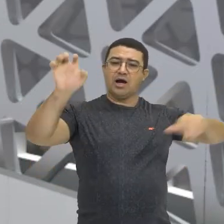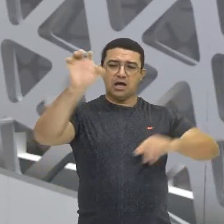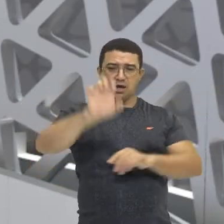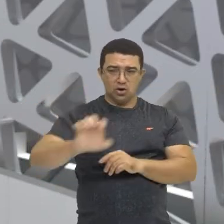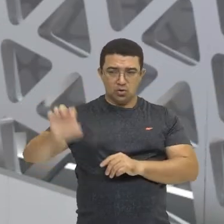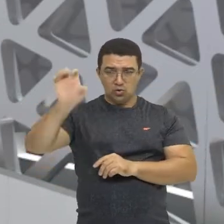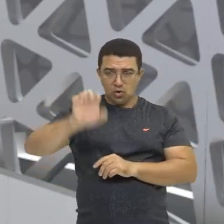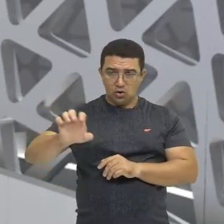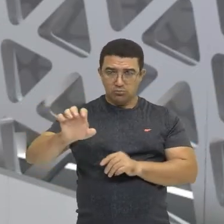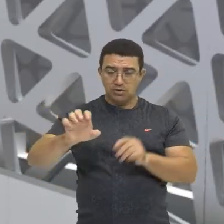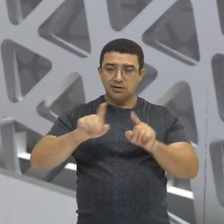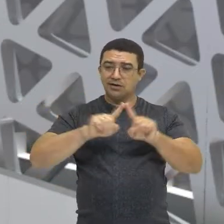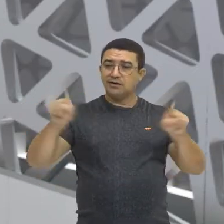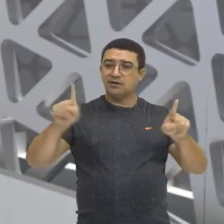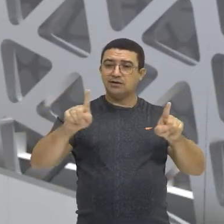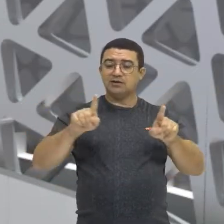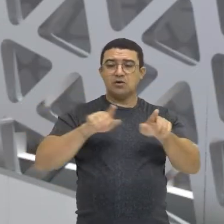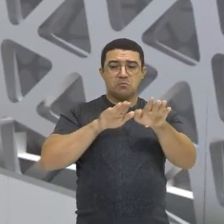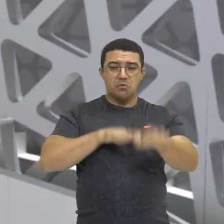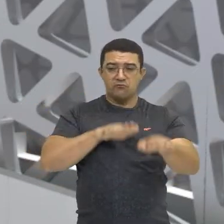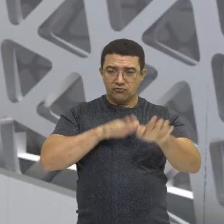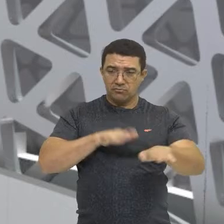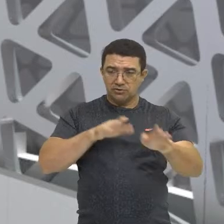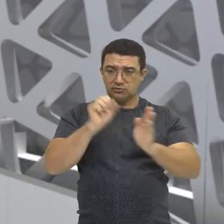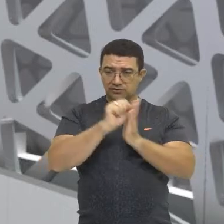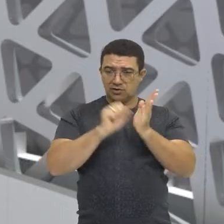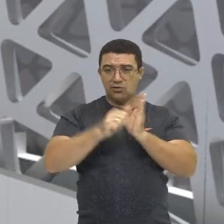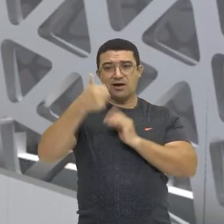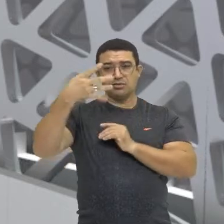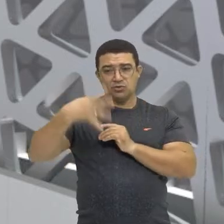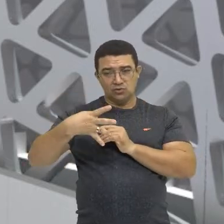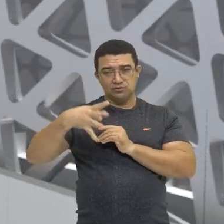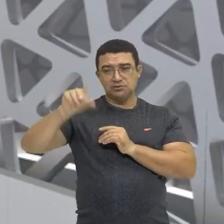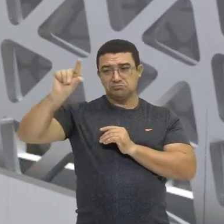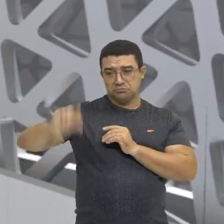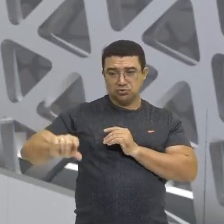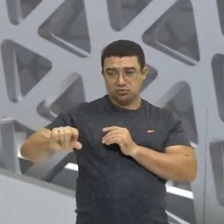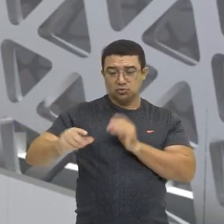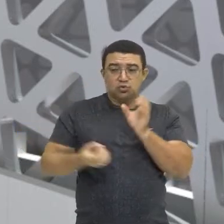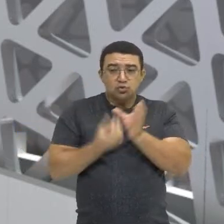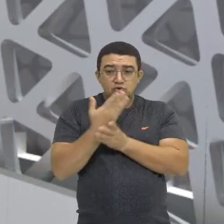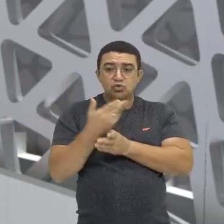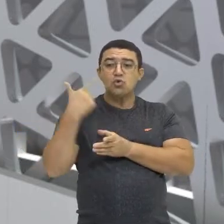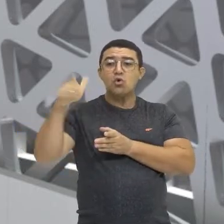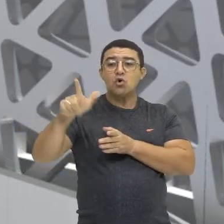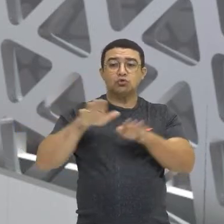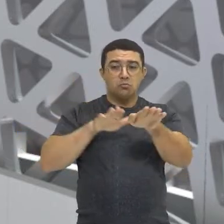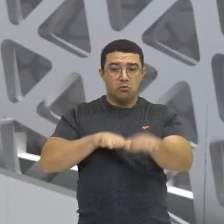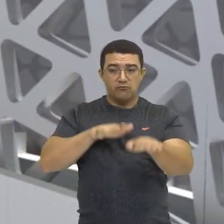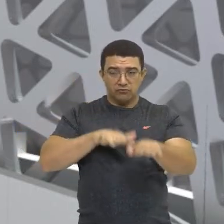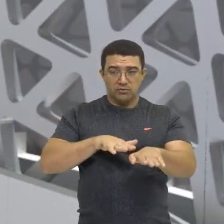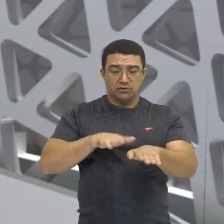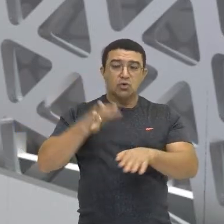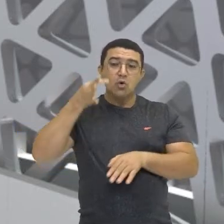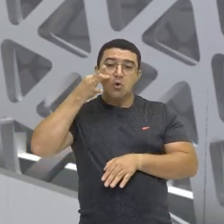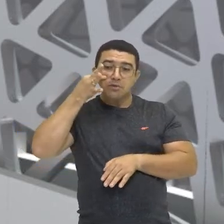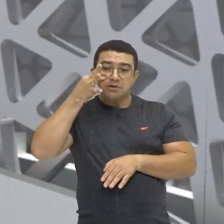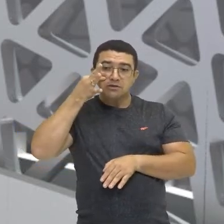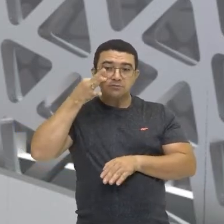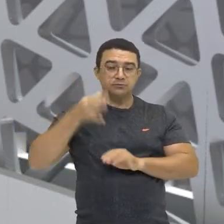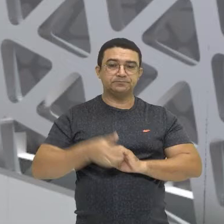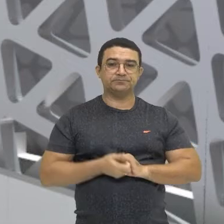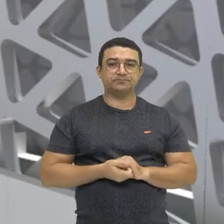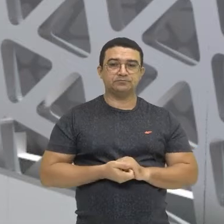vai ter o seu declínio lá no século XIV, né? Quando vai surgir o humanismo. E esse movimento, o